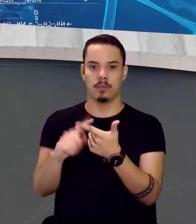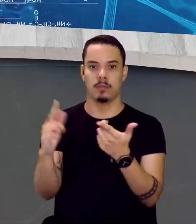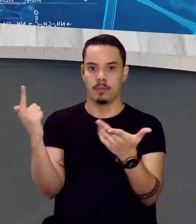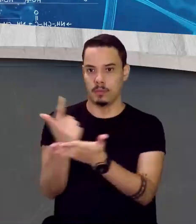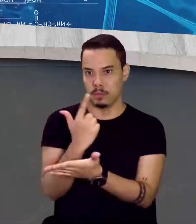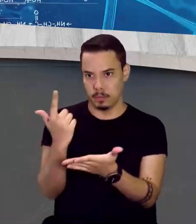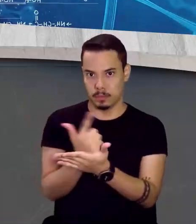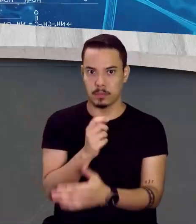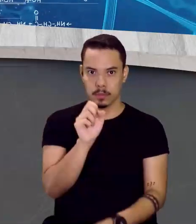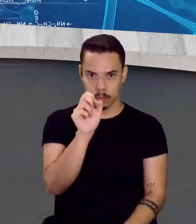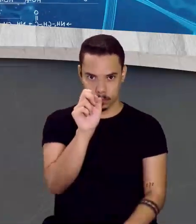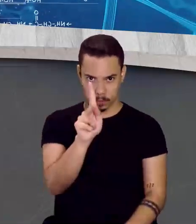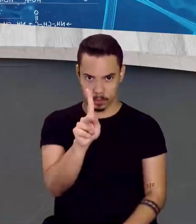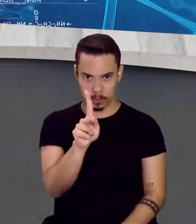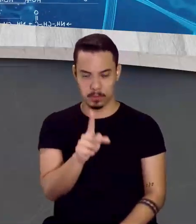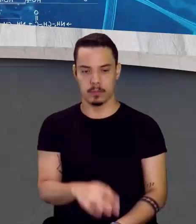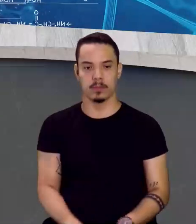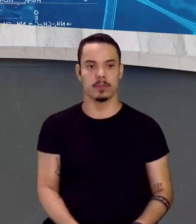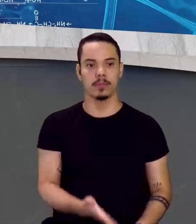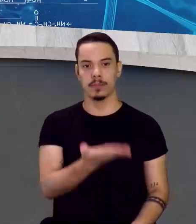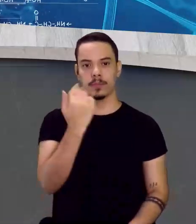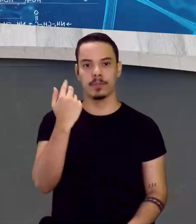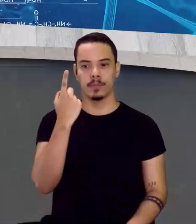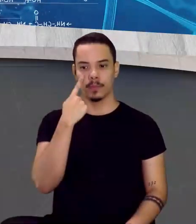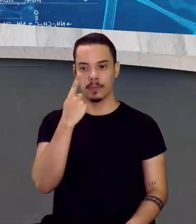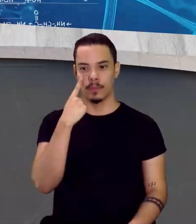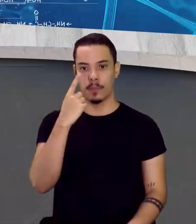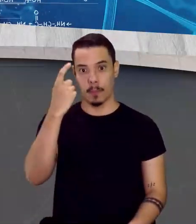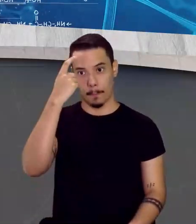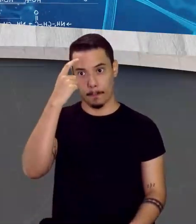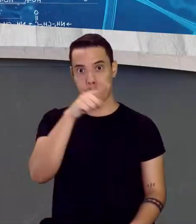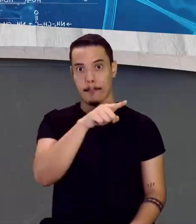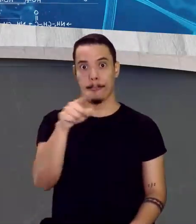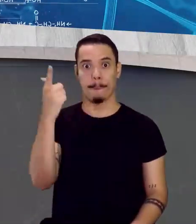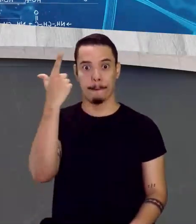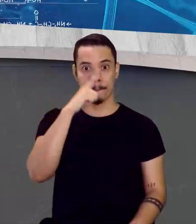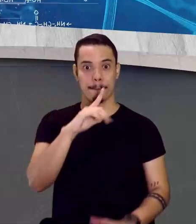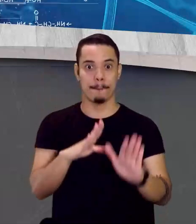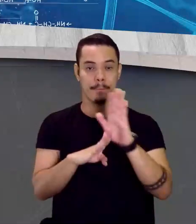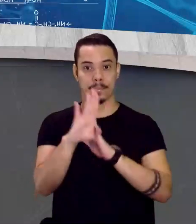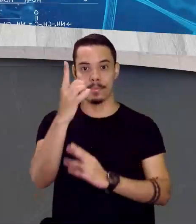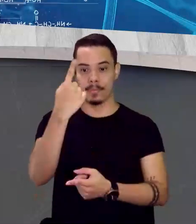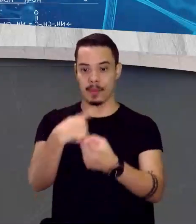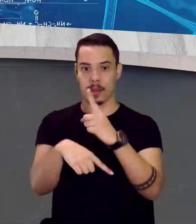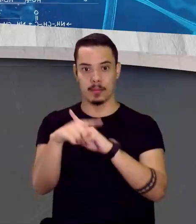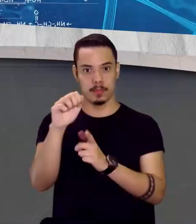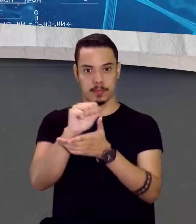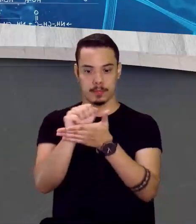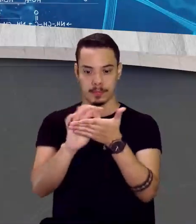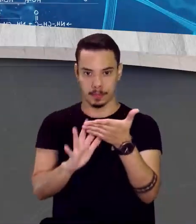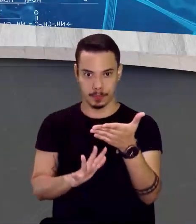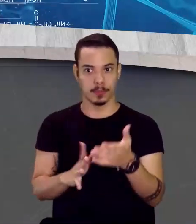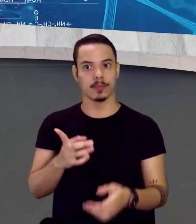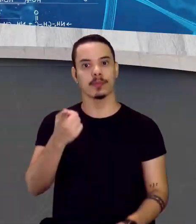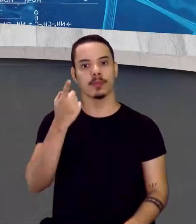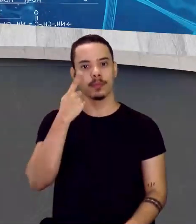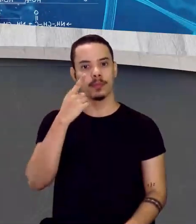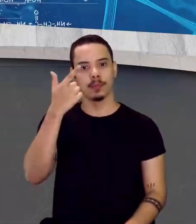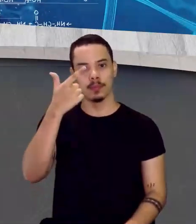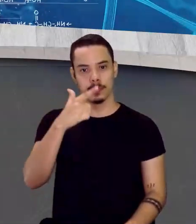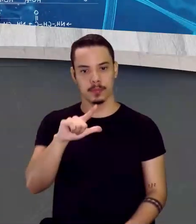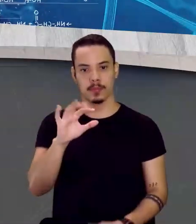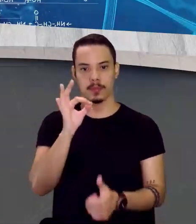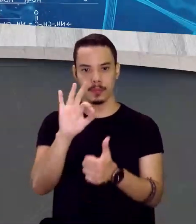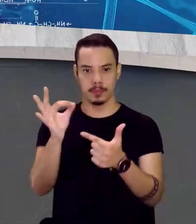seus conhecimentos. Mas vamos lá então, pensando agora que você foi bem sucedido na atividade de sala, vamos fazer os